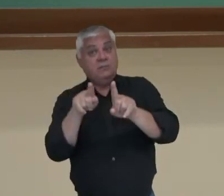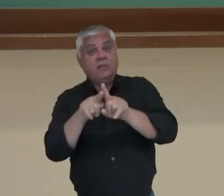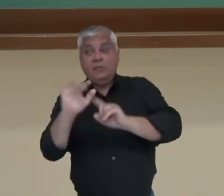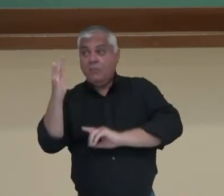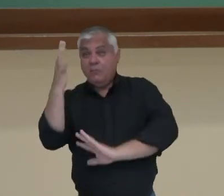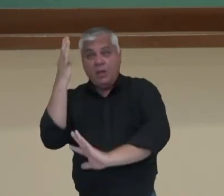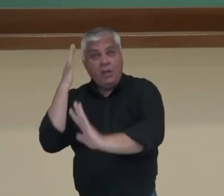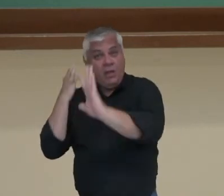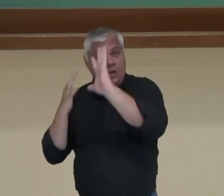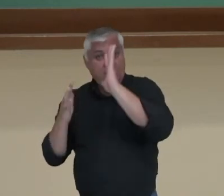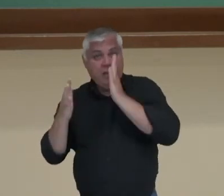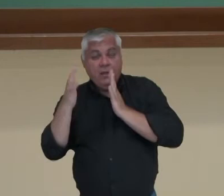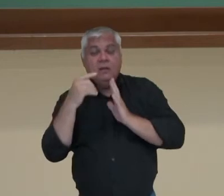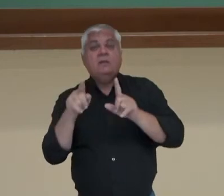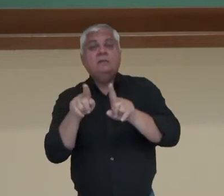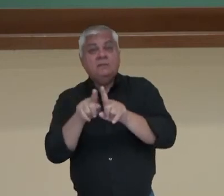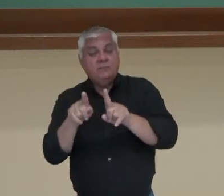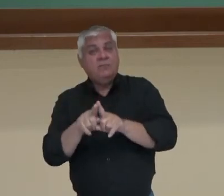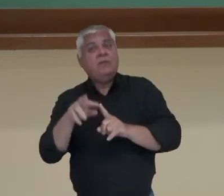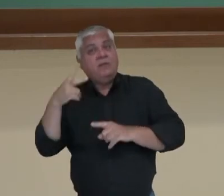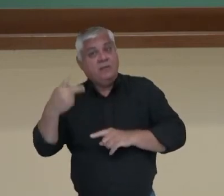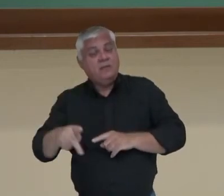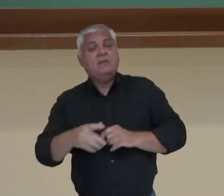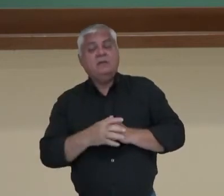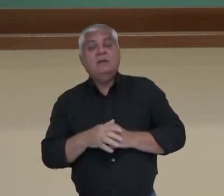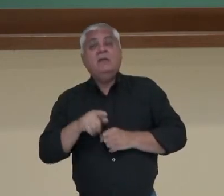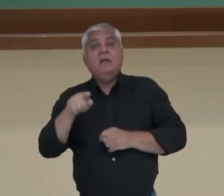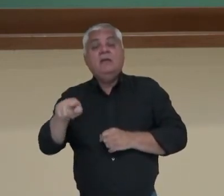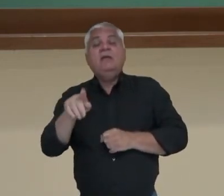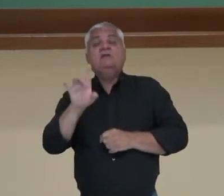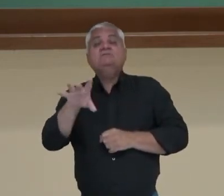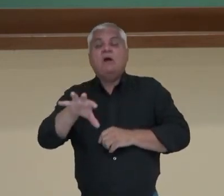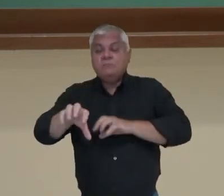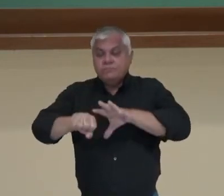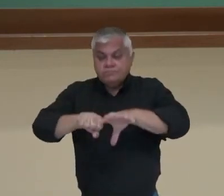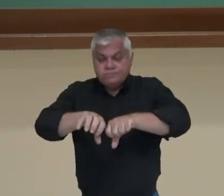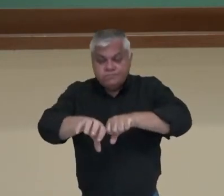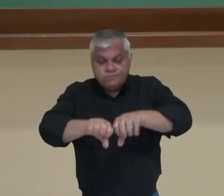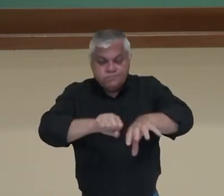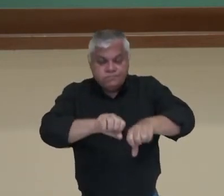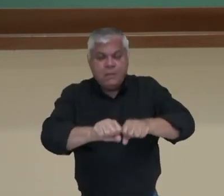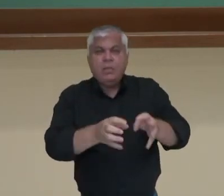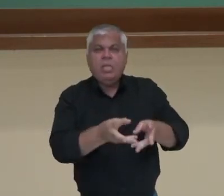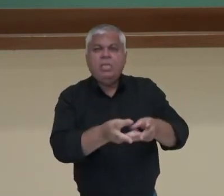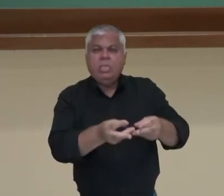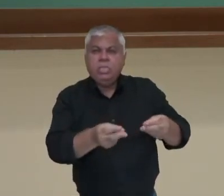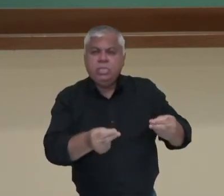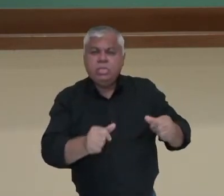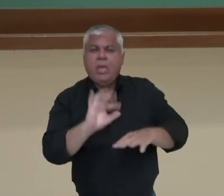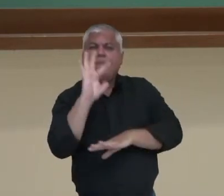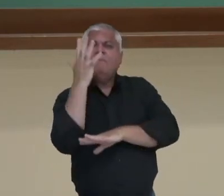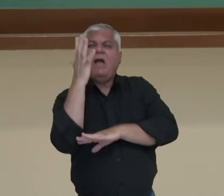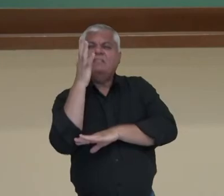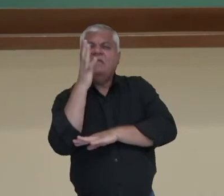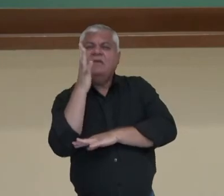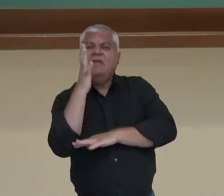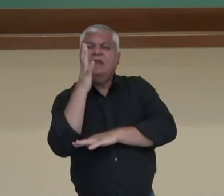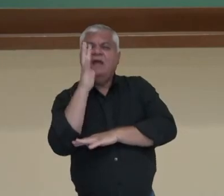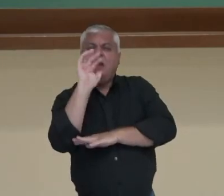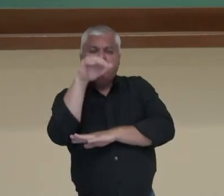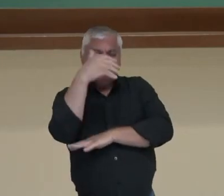vivos, né? Eles são sapóbrios, ou seja, eles se alimentam da matéria em decomposição. Imagine se não houvessem